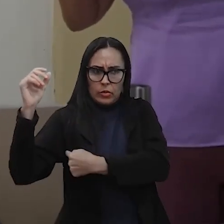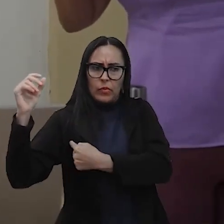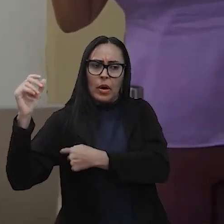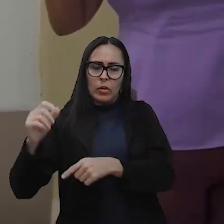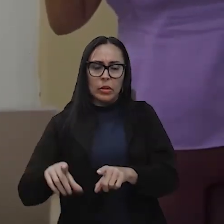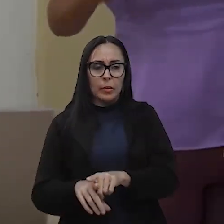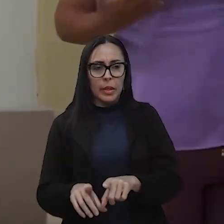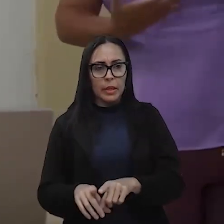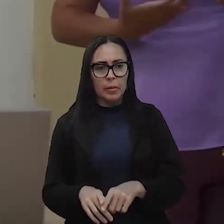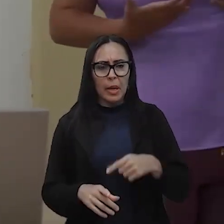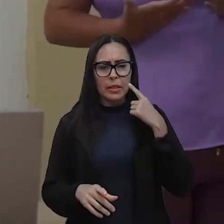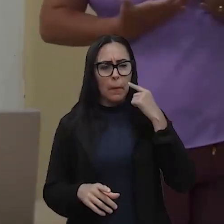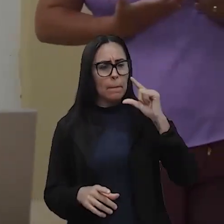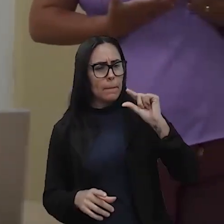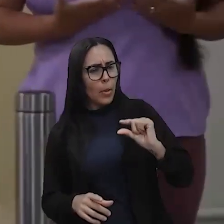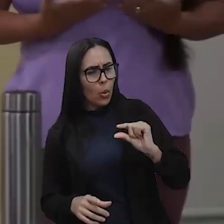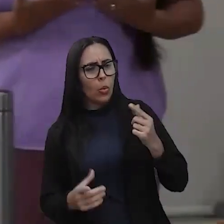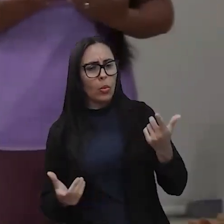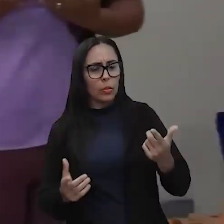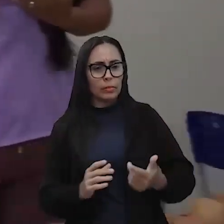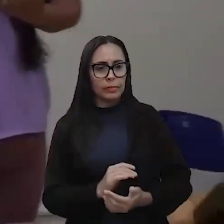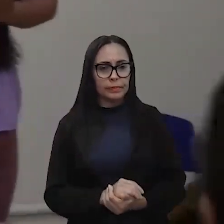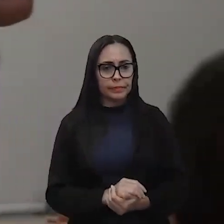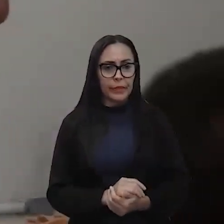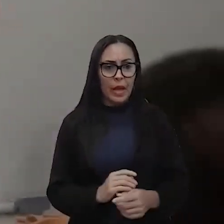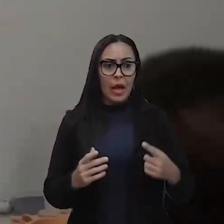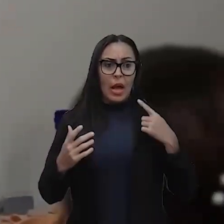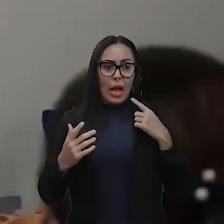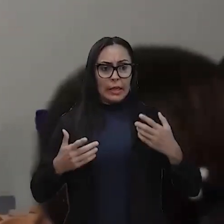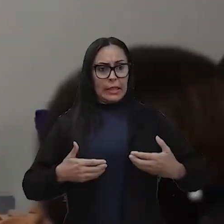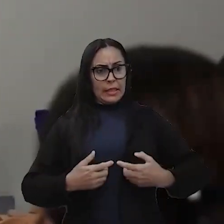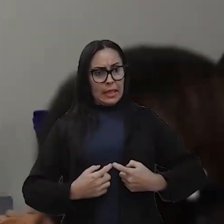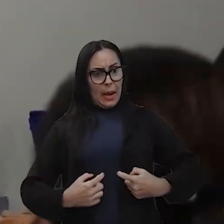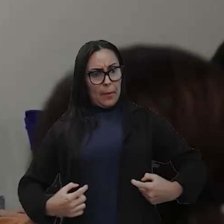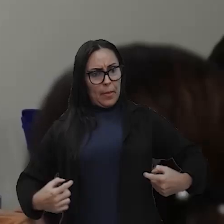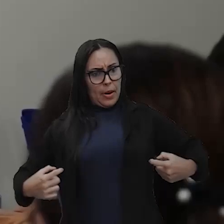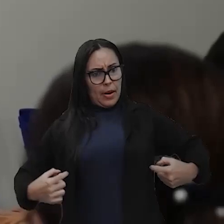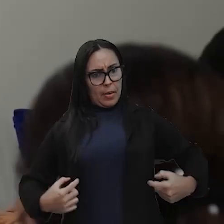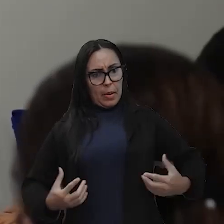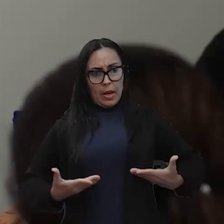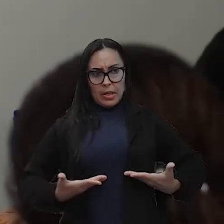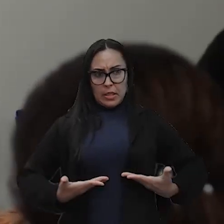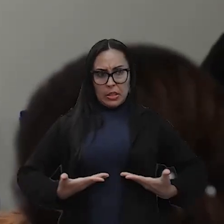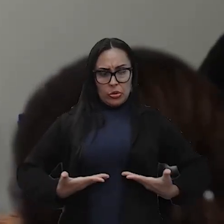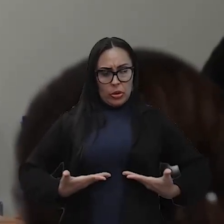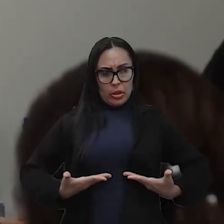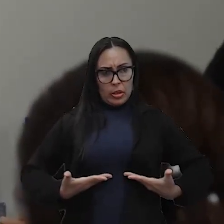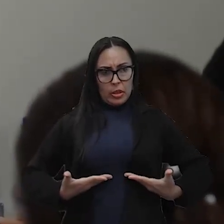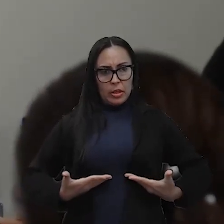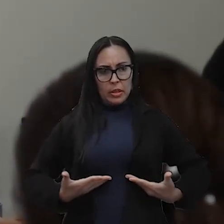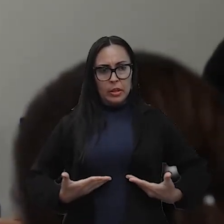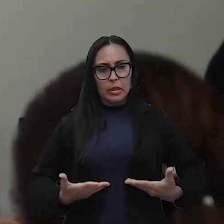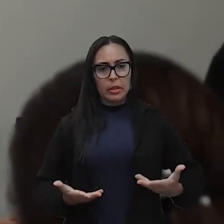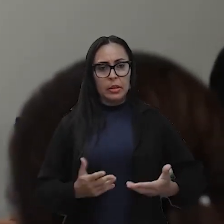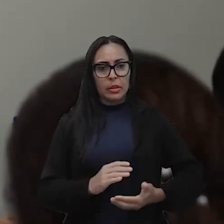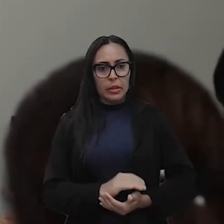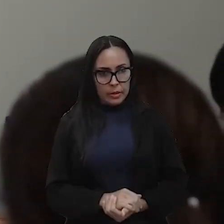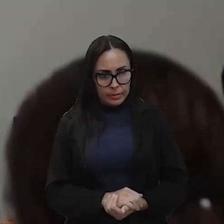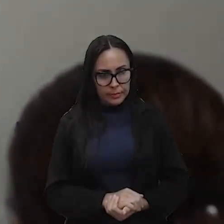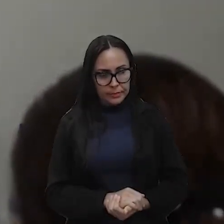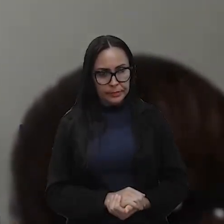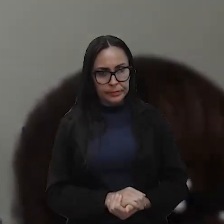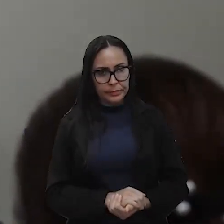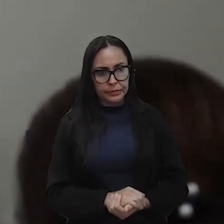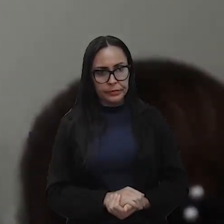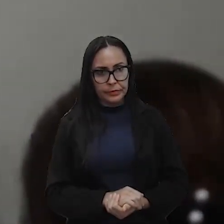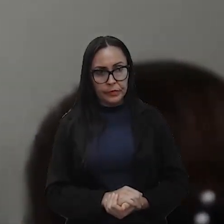muito reduzidos. Aqui na mama, a cisterna da mama, que a gente chama, é praticamente atrás da areola. E essa parte de